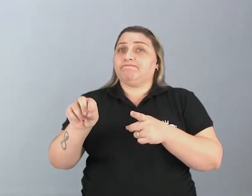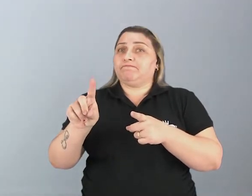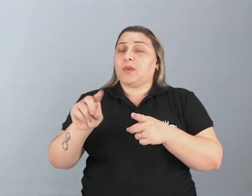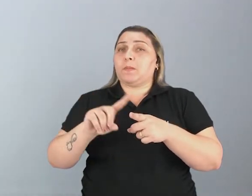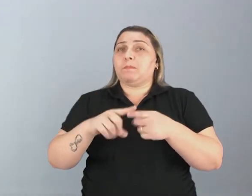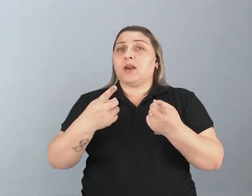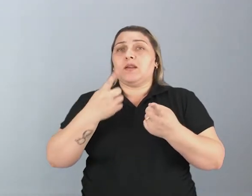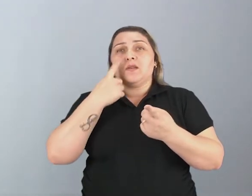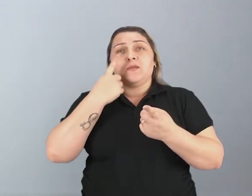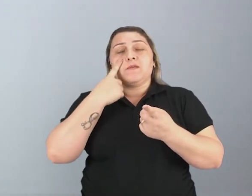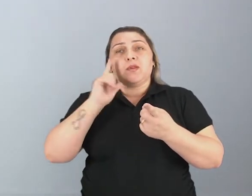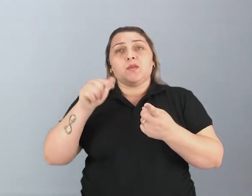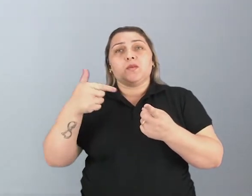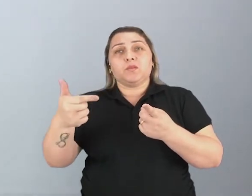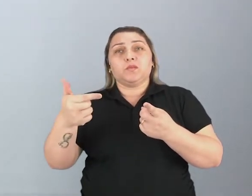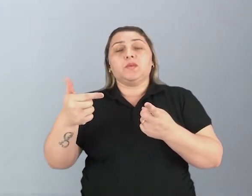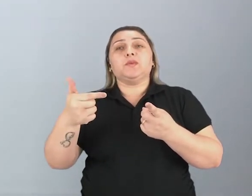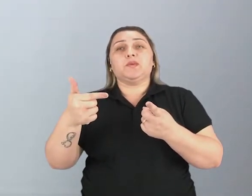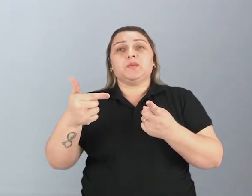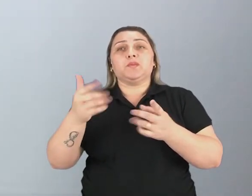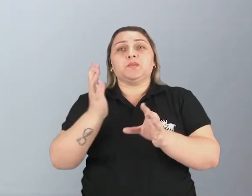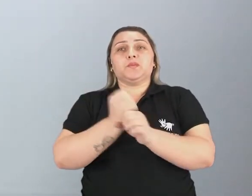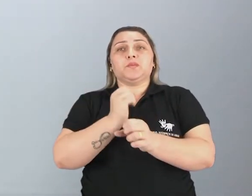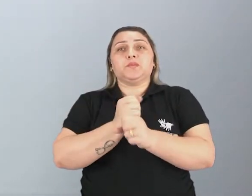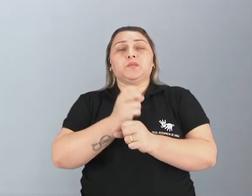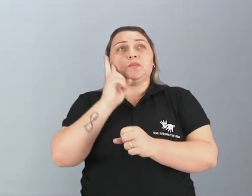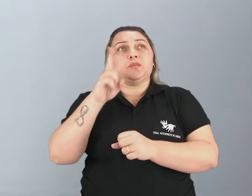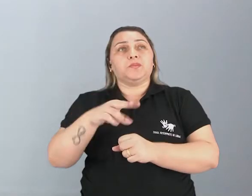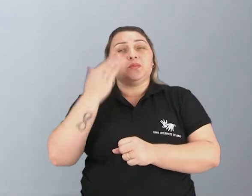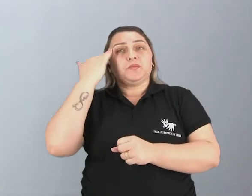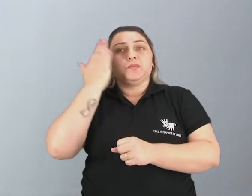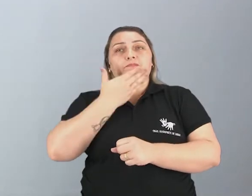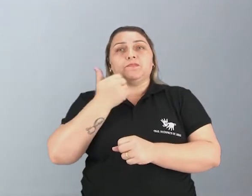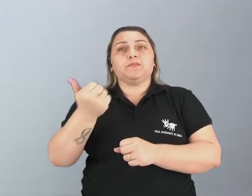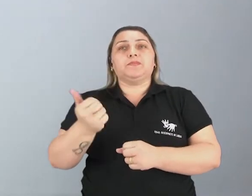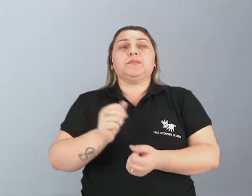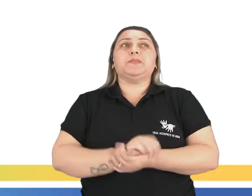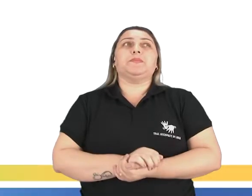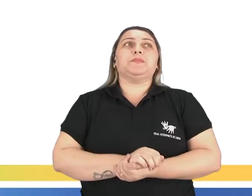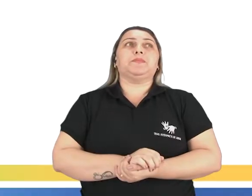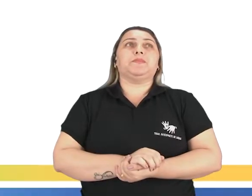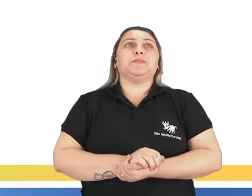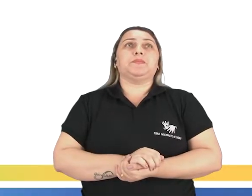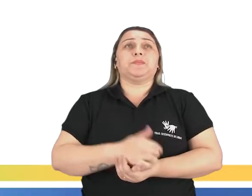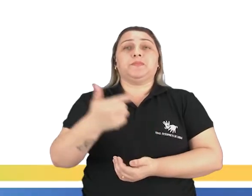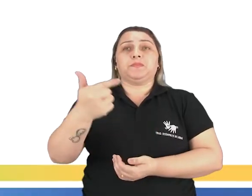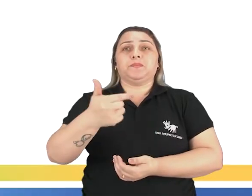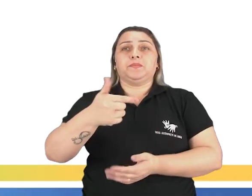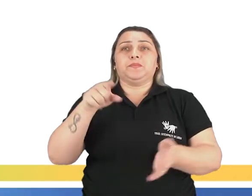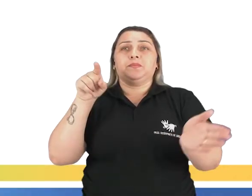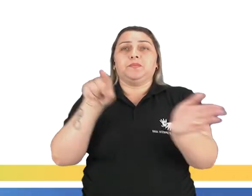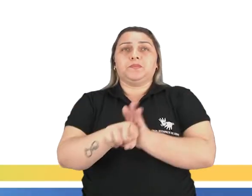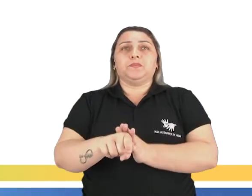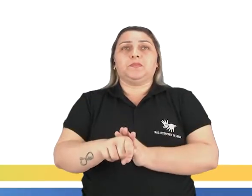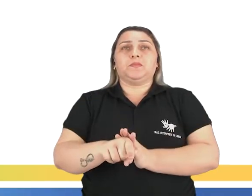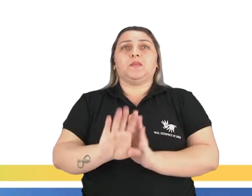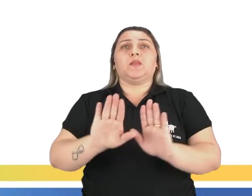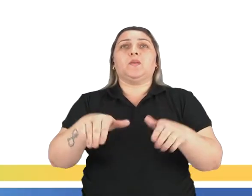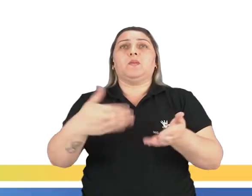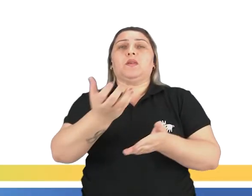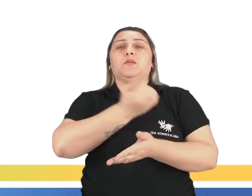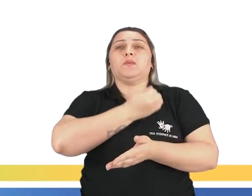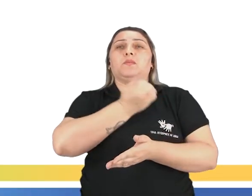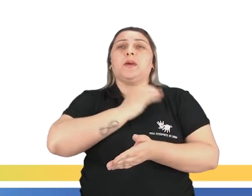Mas então vamos ver uma outra situação para que você compreenda melhor. A segunda pergunta: que